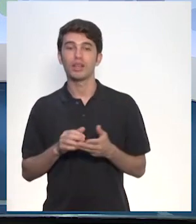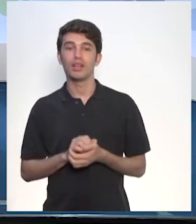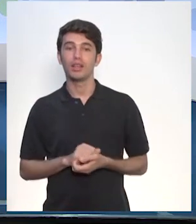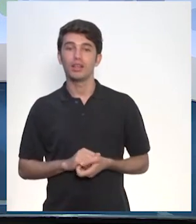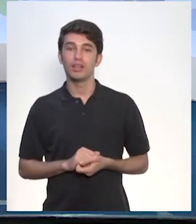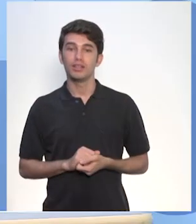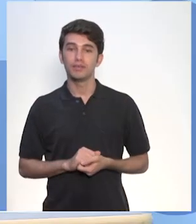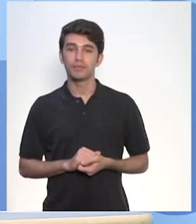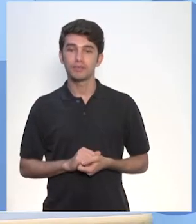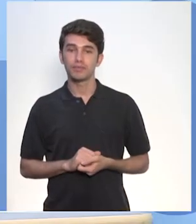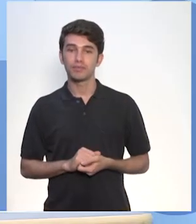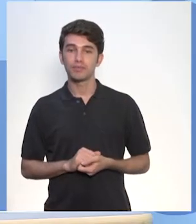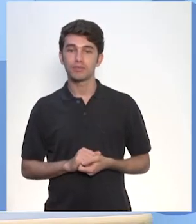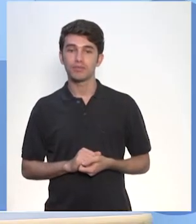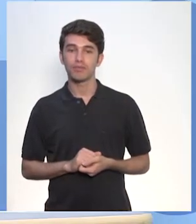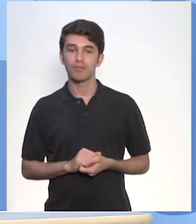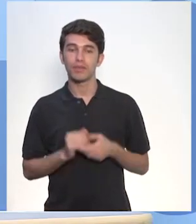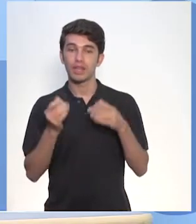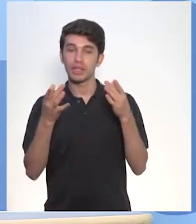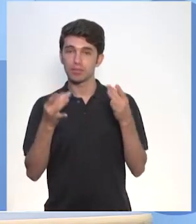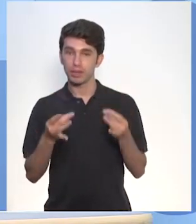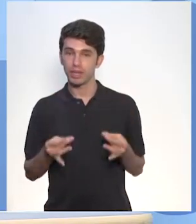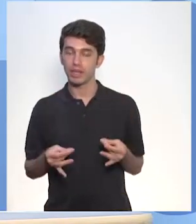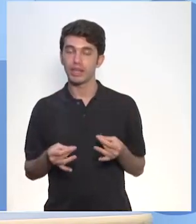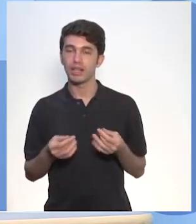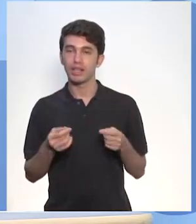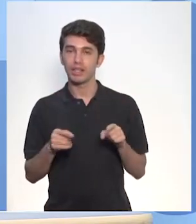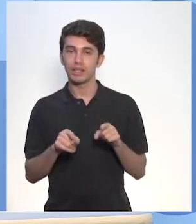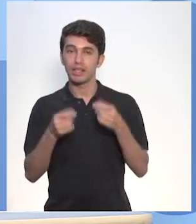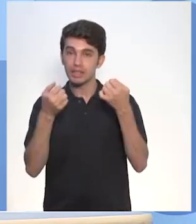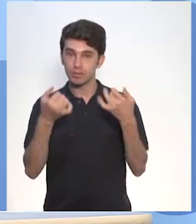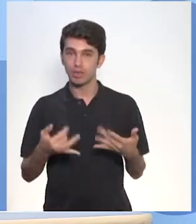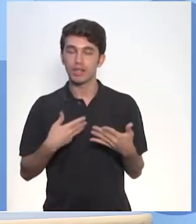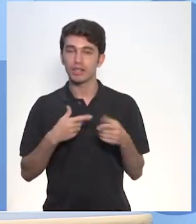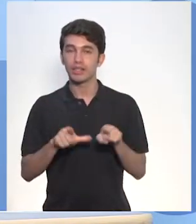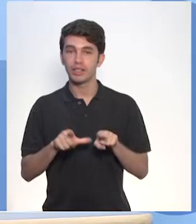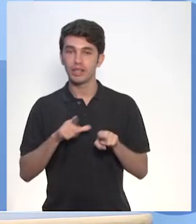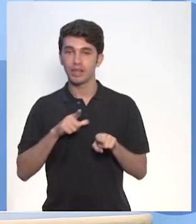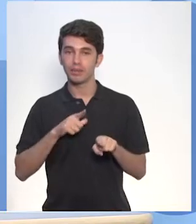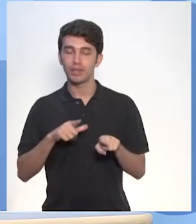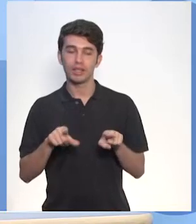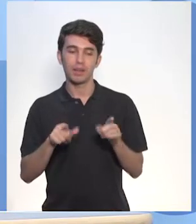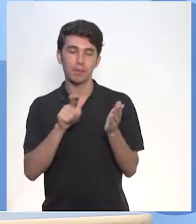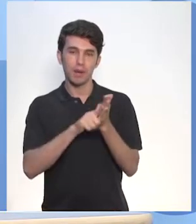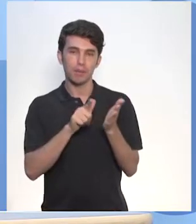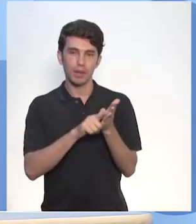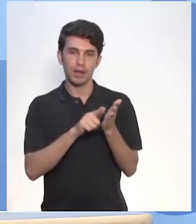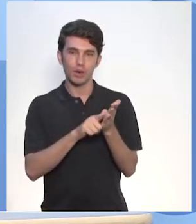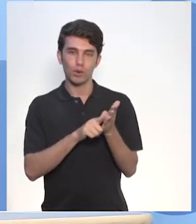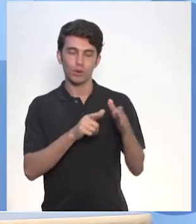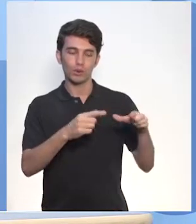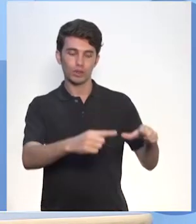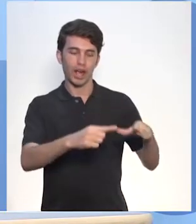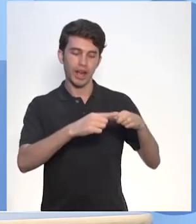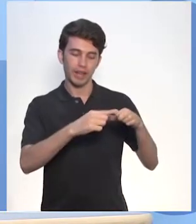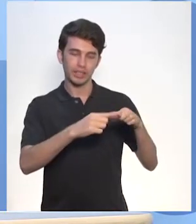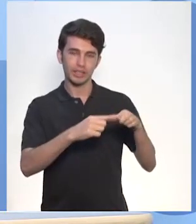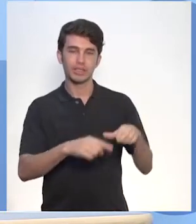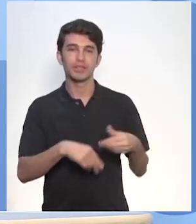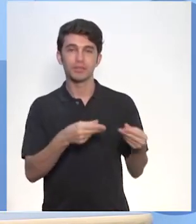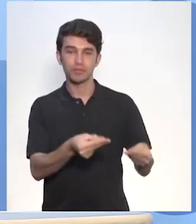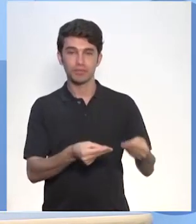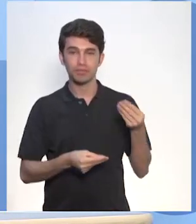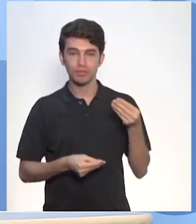para os nossos alunos que tem as cartinhas, as fichinhas, que você vai ler agora. Vocês vão